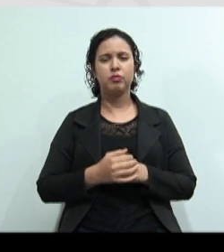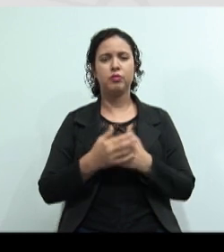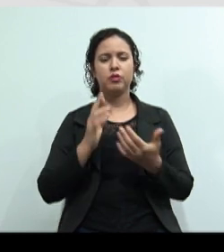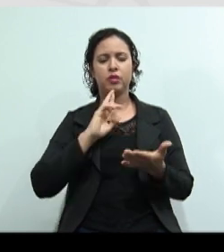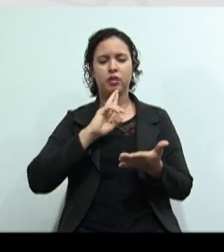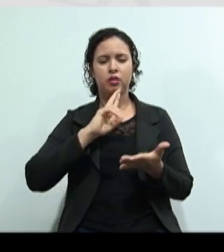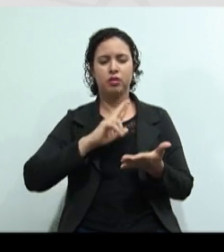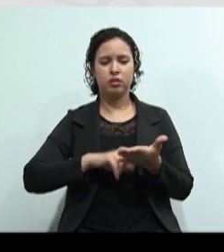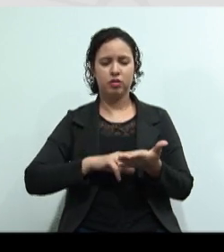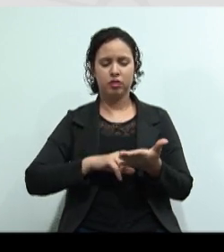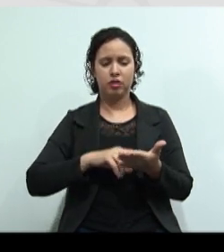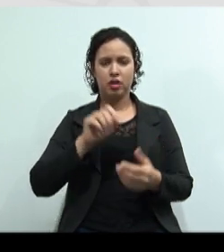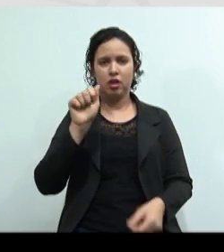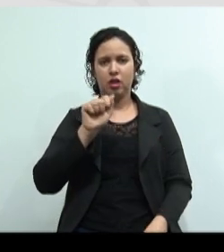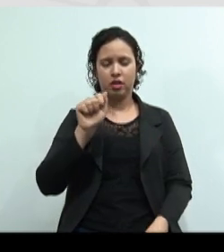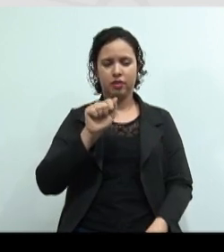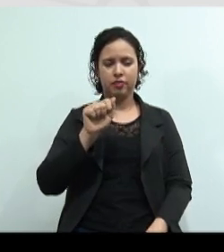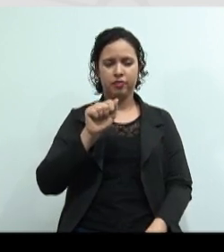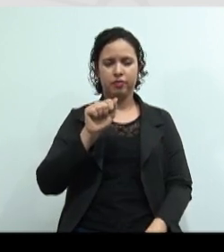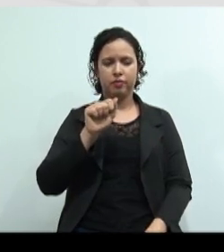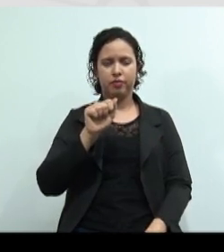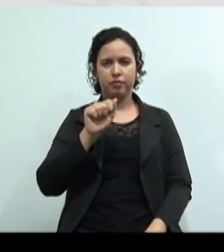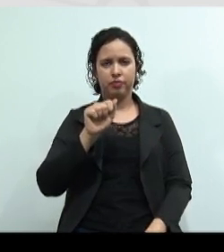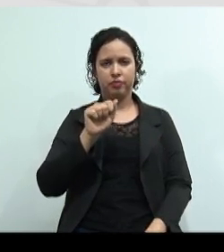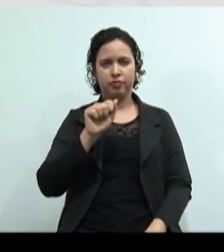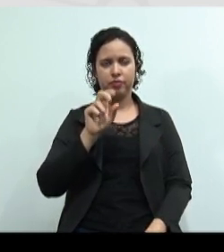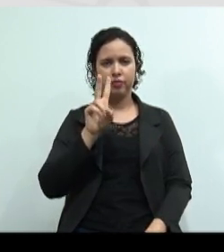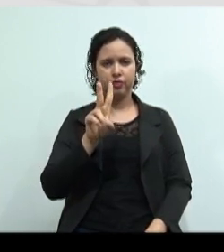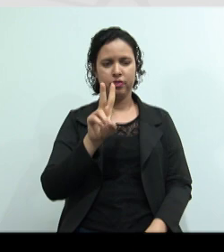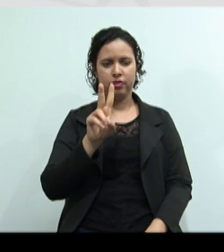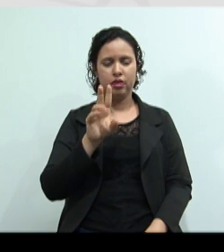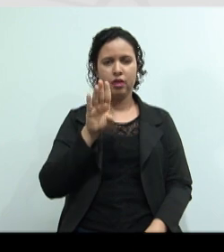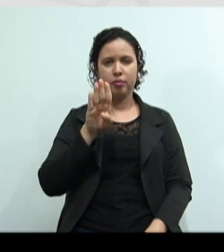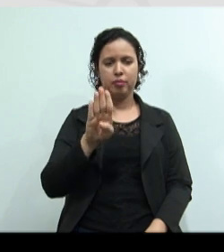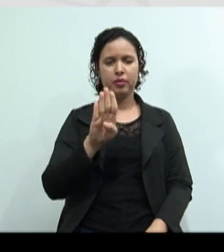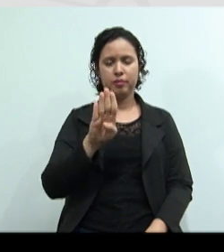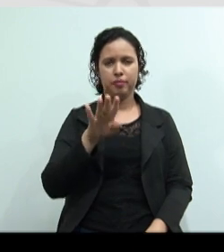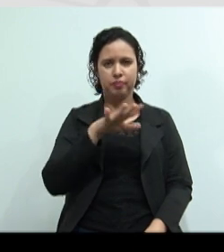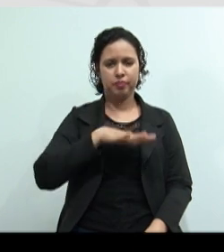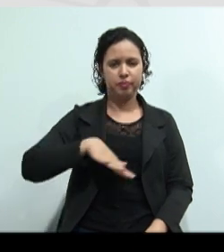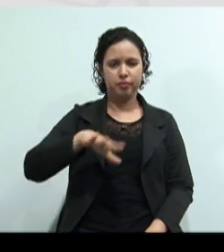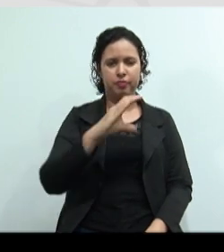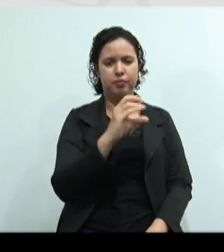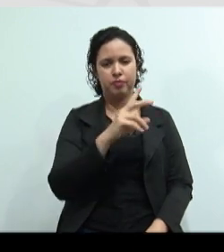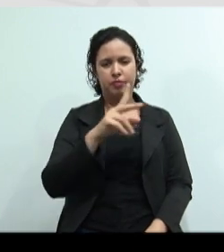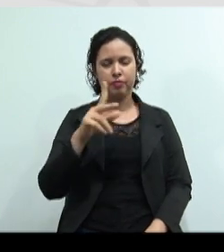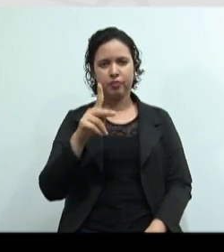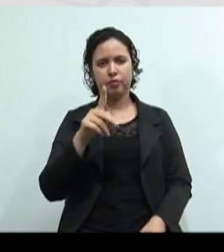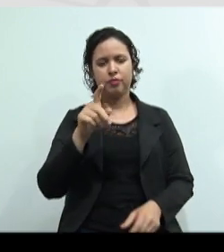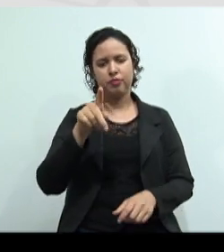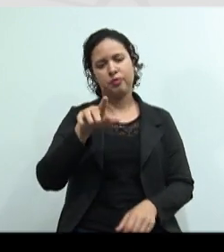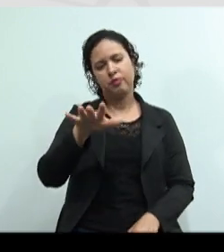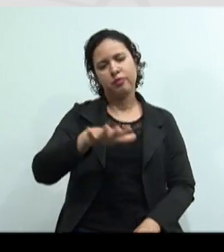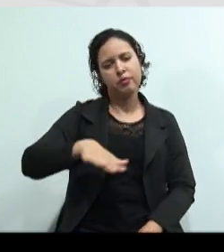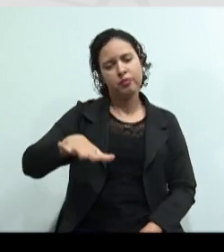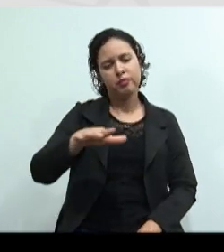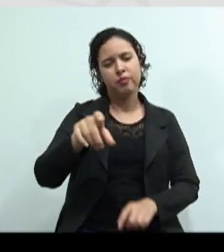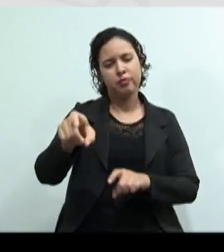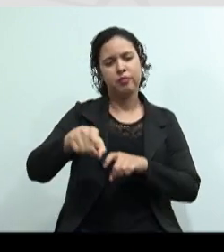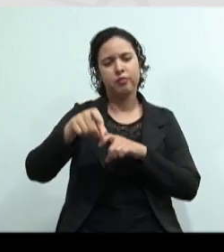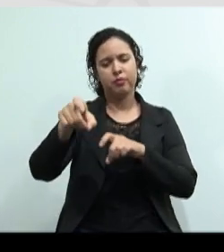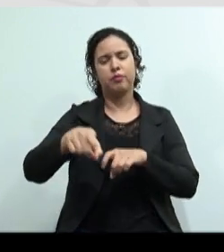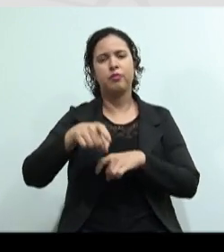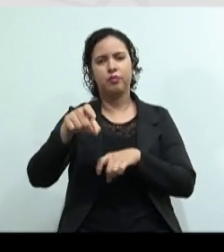é verdadeira. Letra B. Na cooperativa que atua no ramo agropecuário, não é necessário